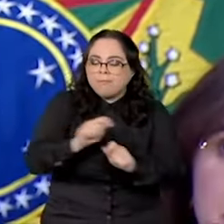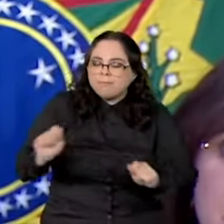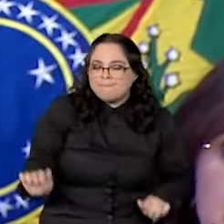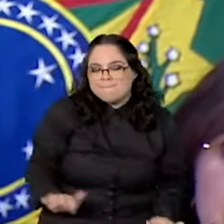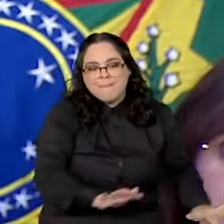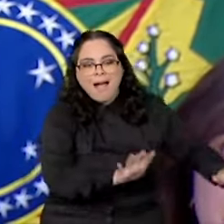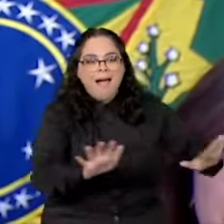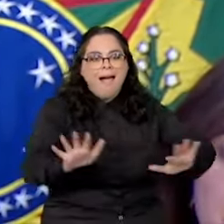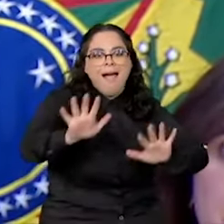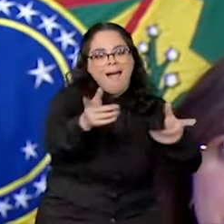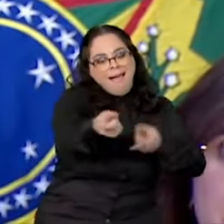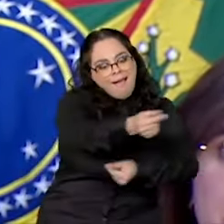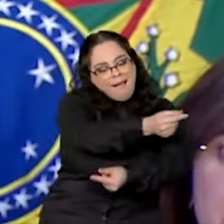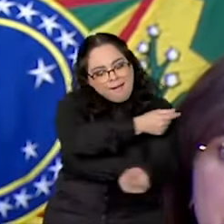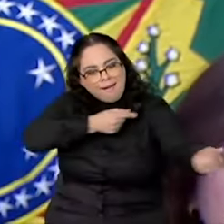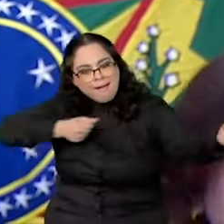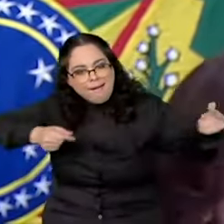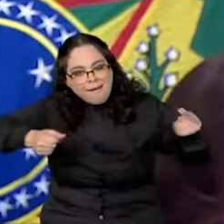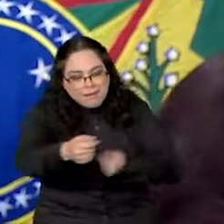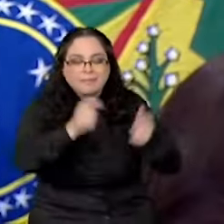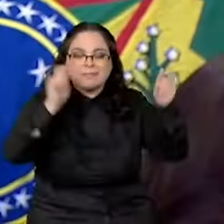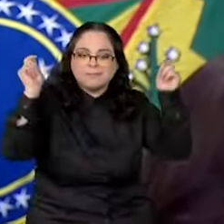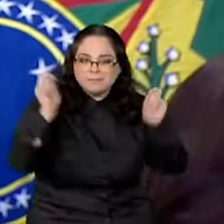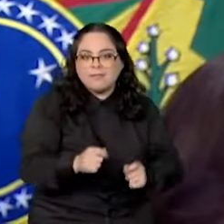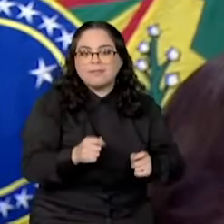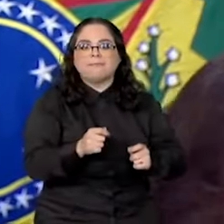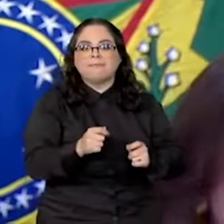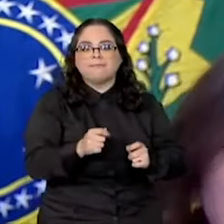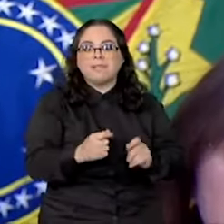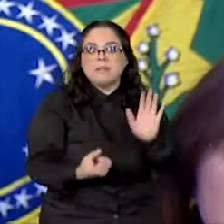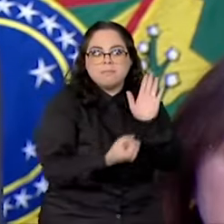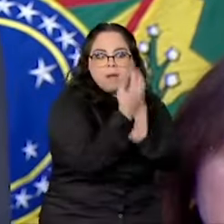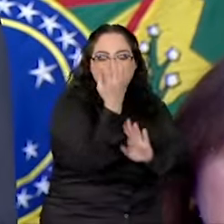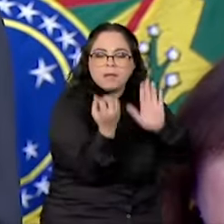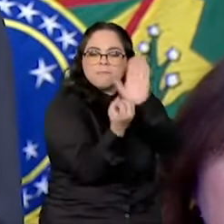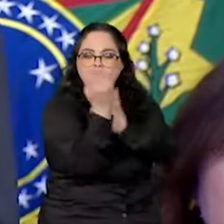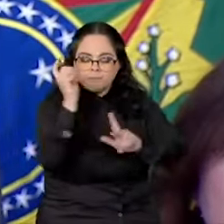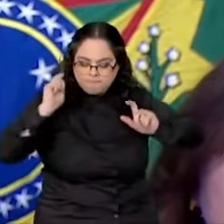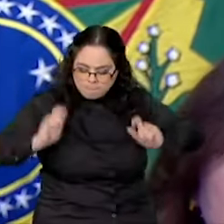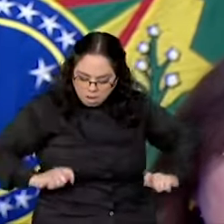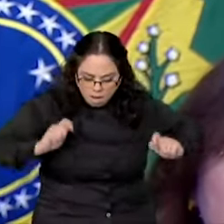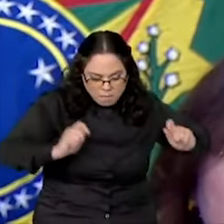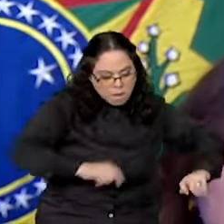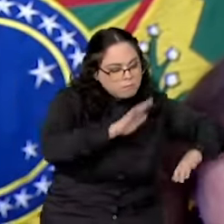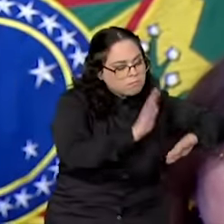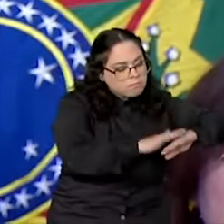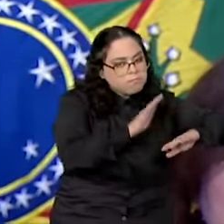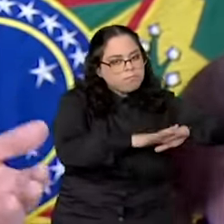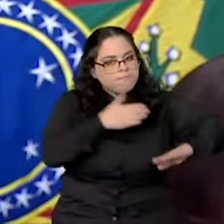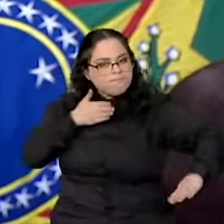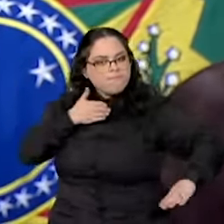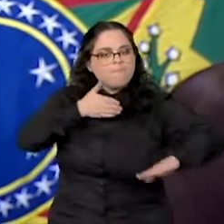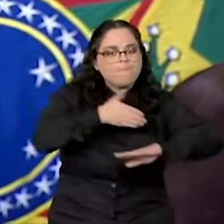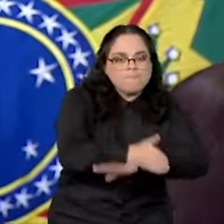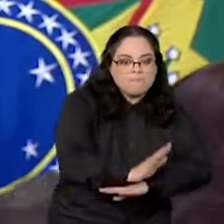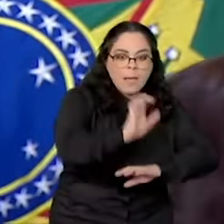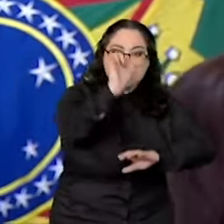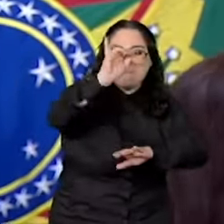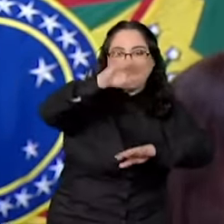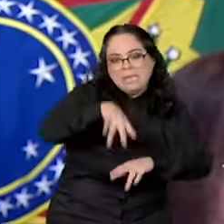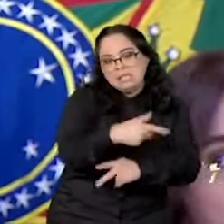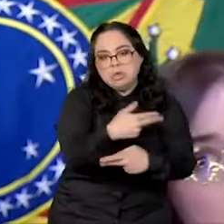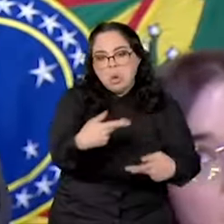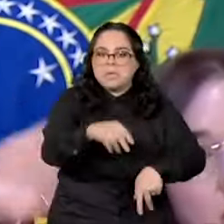Significa distribuição, significa criar a possibilidade das pessoas poderem ter acesso a bens